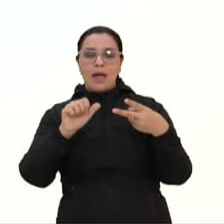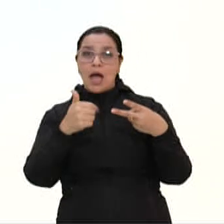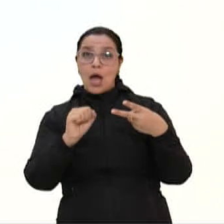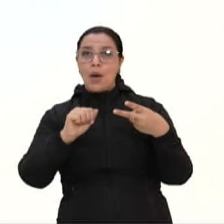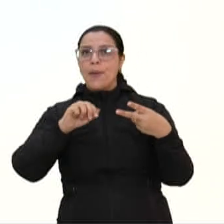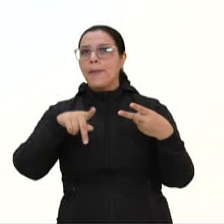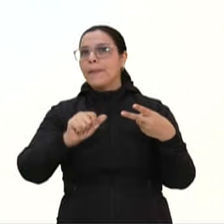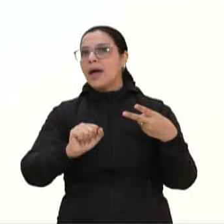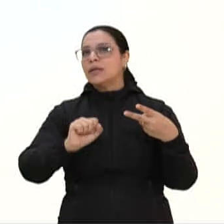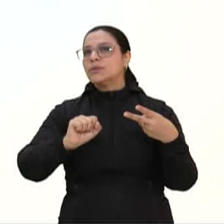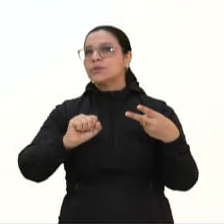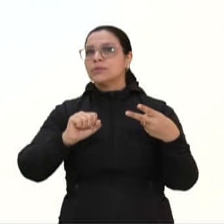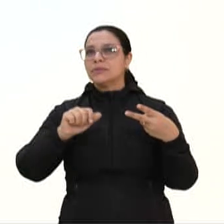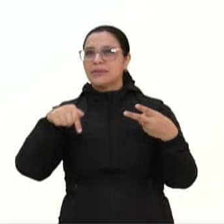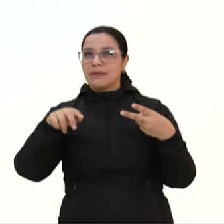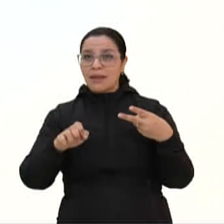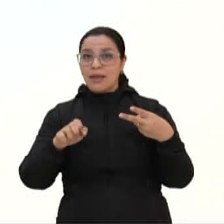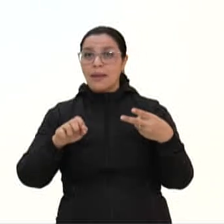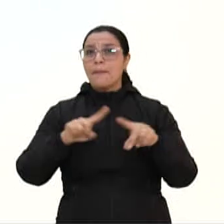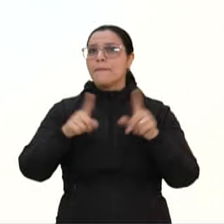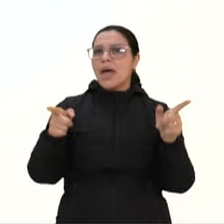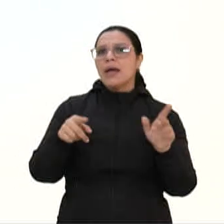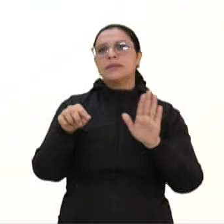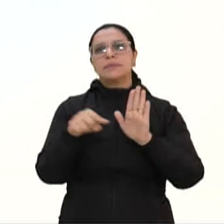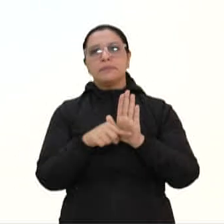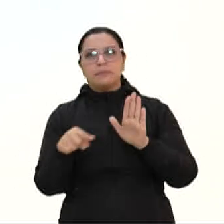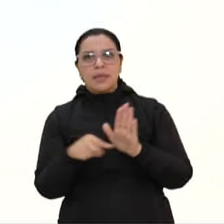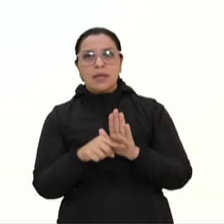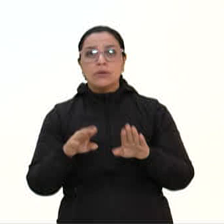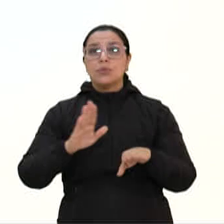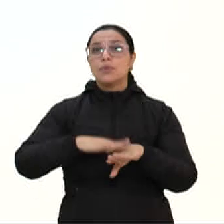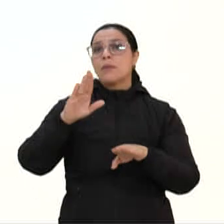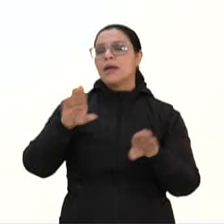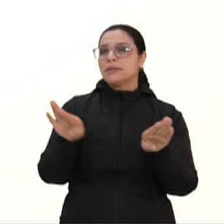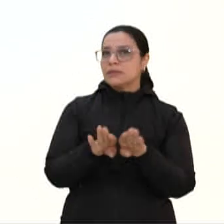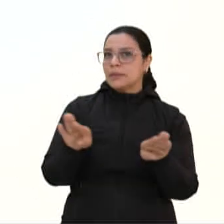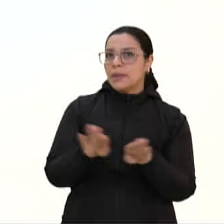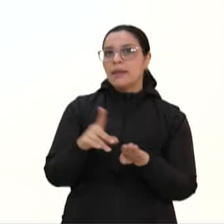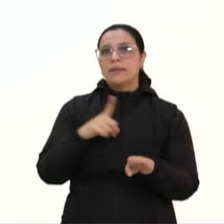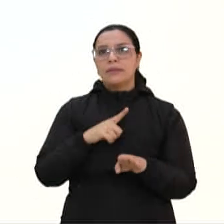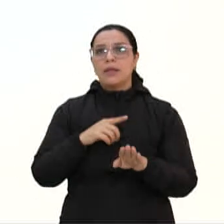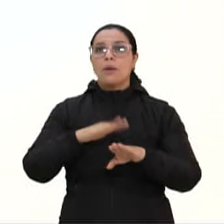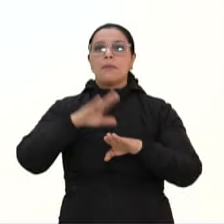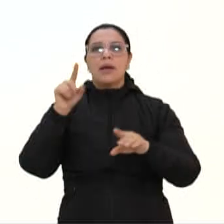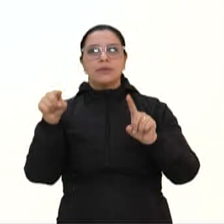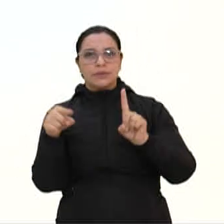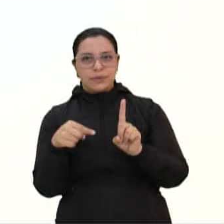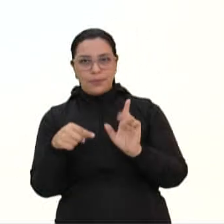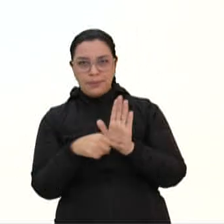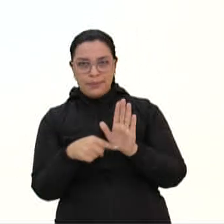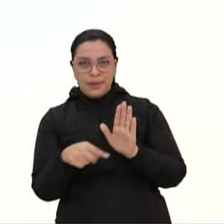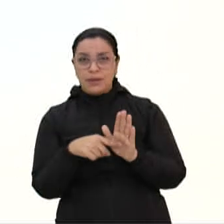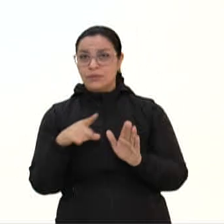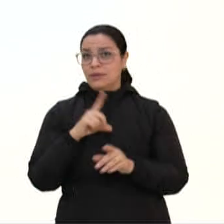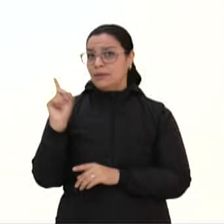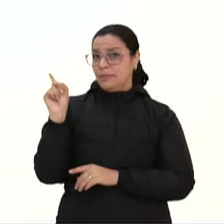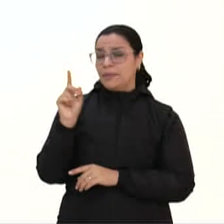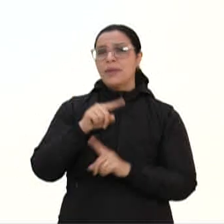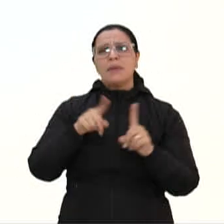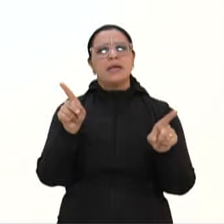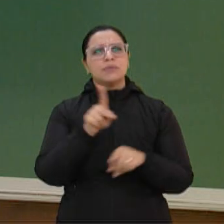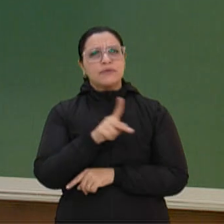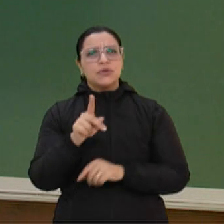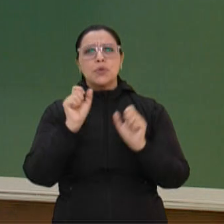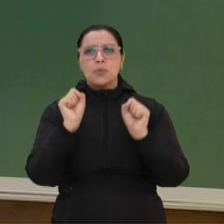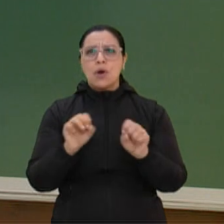enquanto, quanto mais, menos, tanto mais, menos, quanto mais, menos. Mas, professora, eu